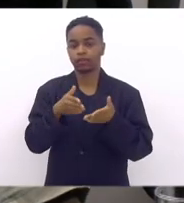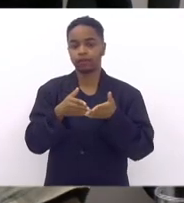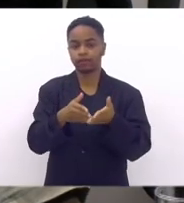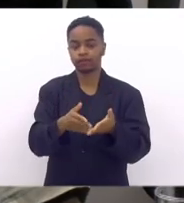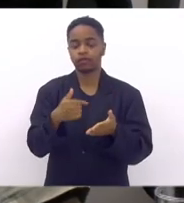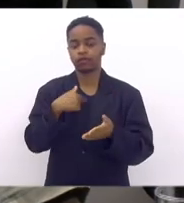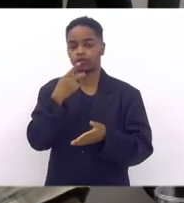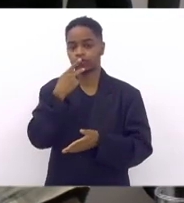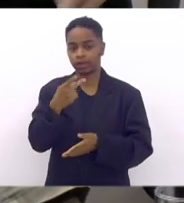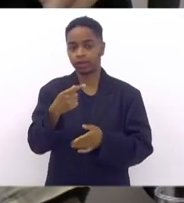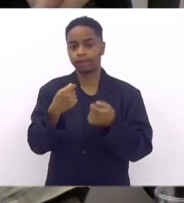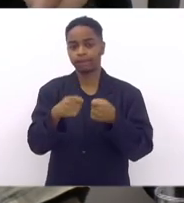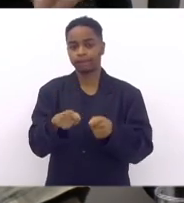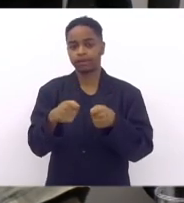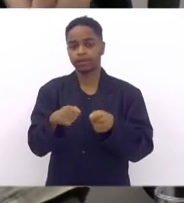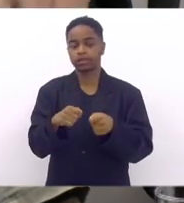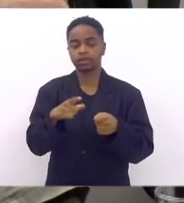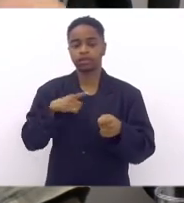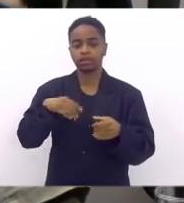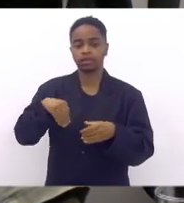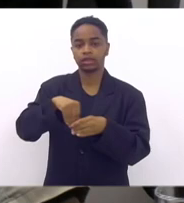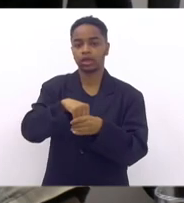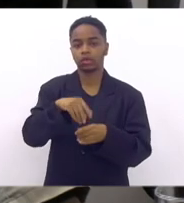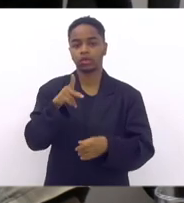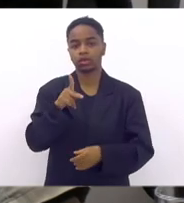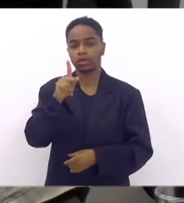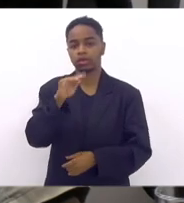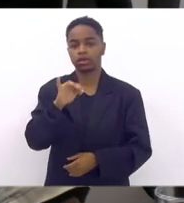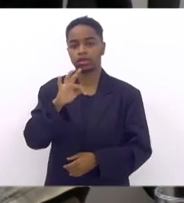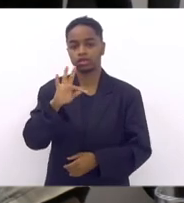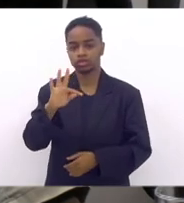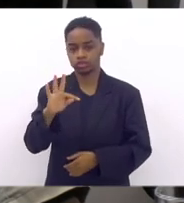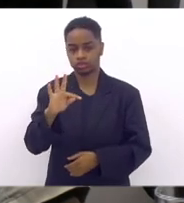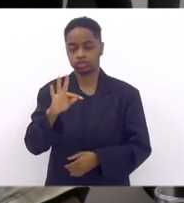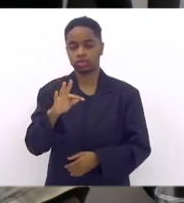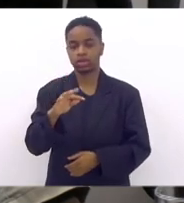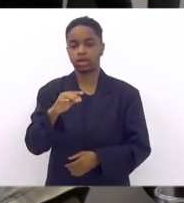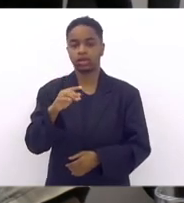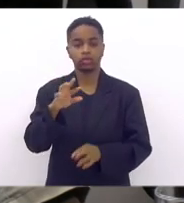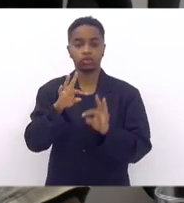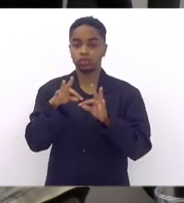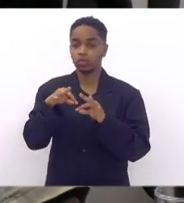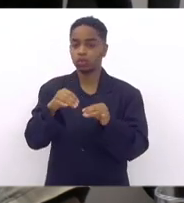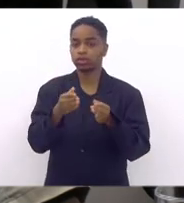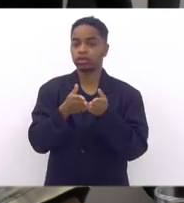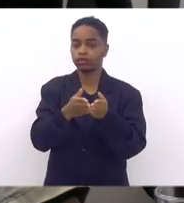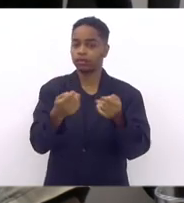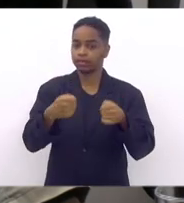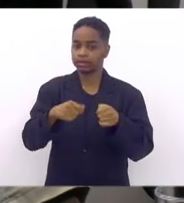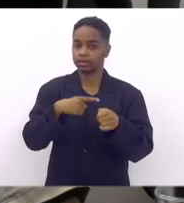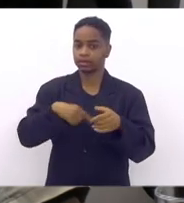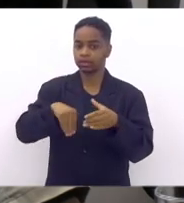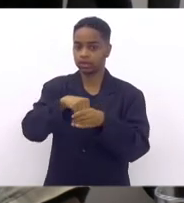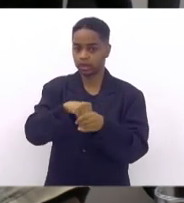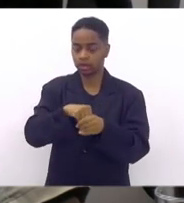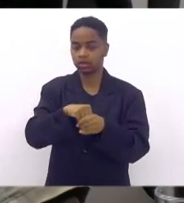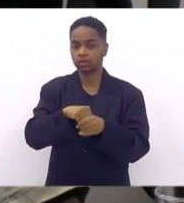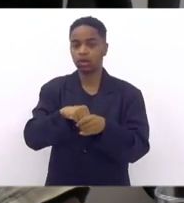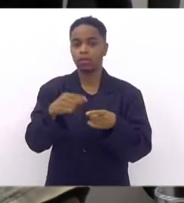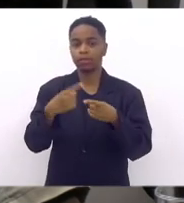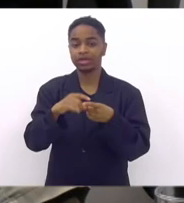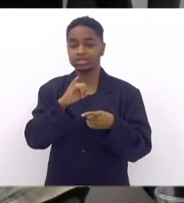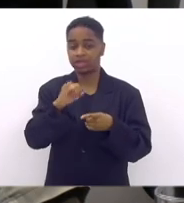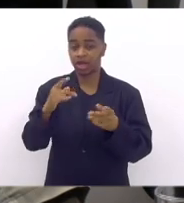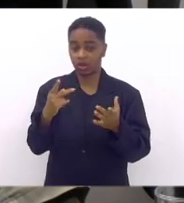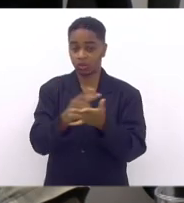navio em curso o kit sopep esse kit todo na vio tem que ter por convenção internacional é um kit mínimo para uma primeira ação de emergência em caso